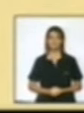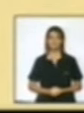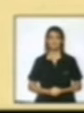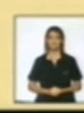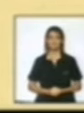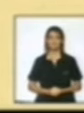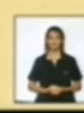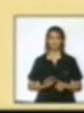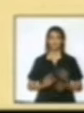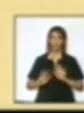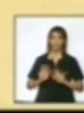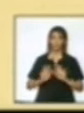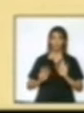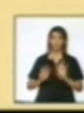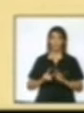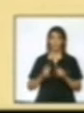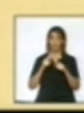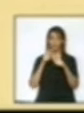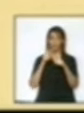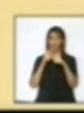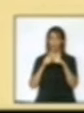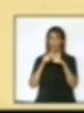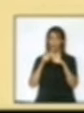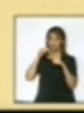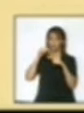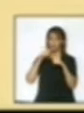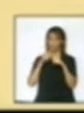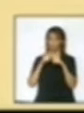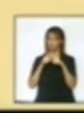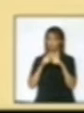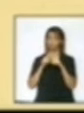Tome cuidado com a multiplicação.